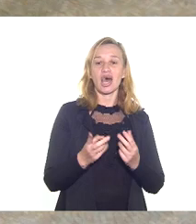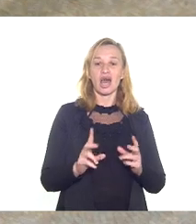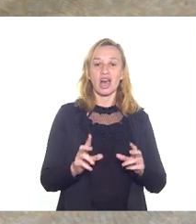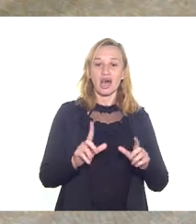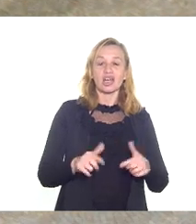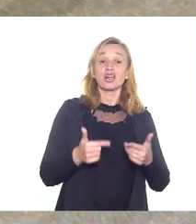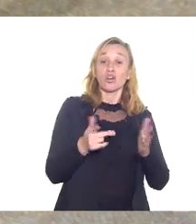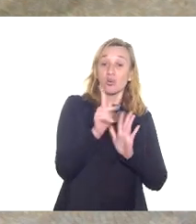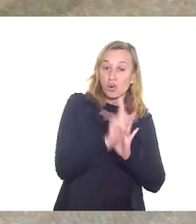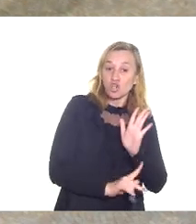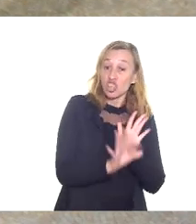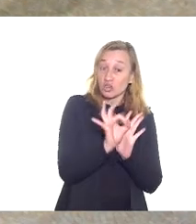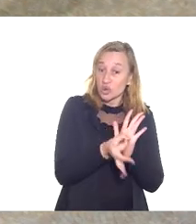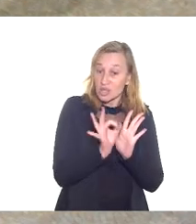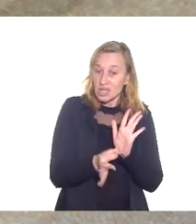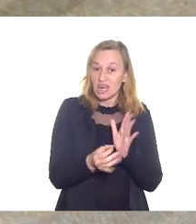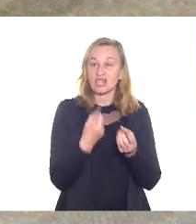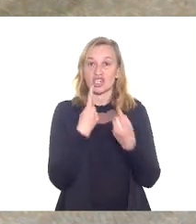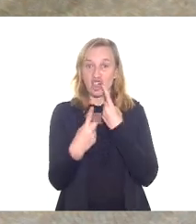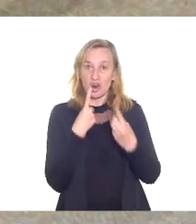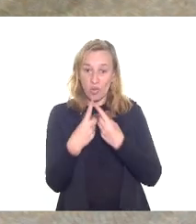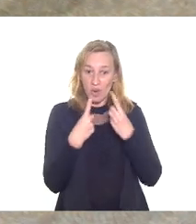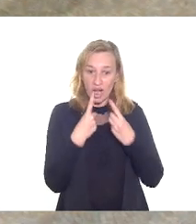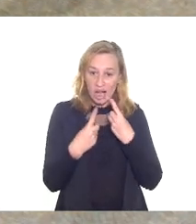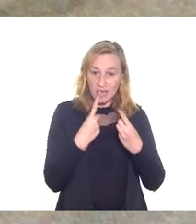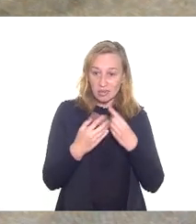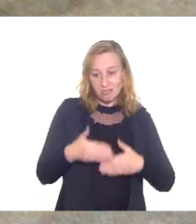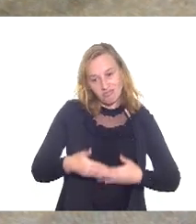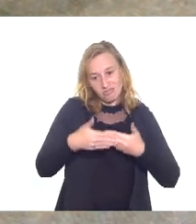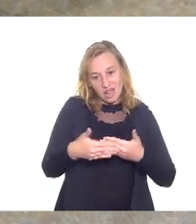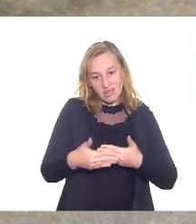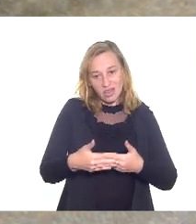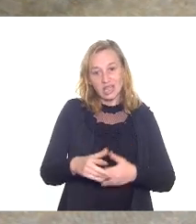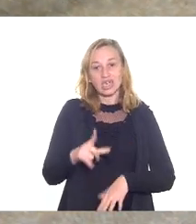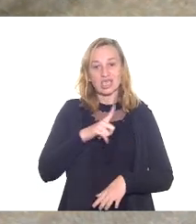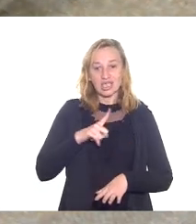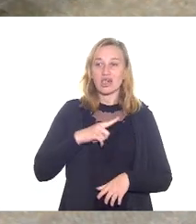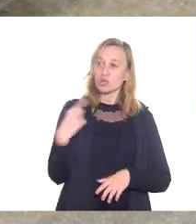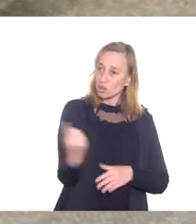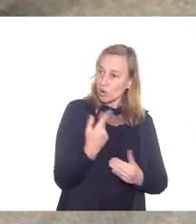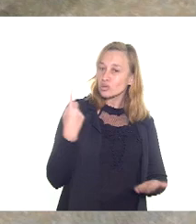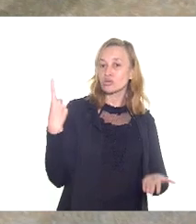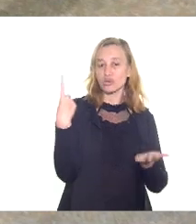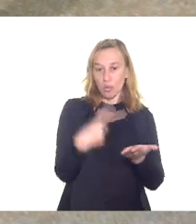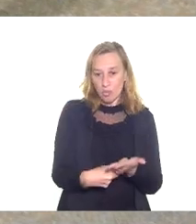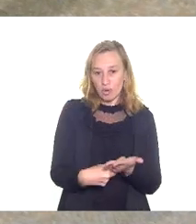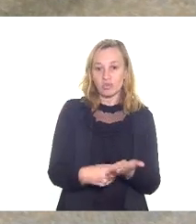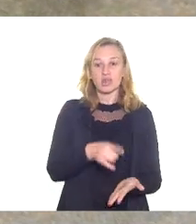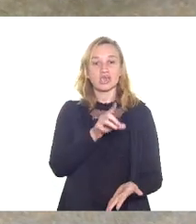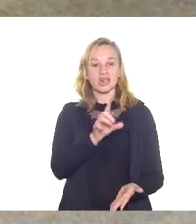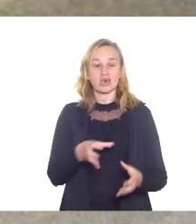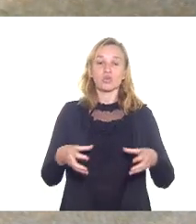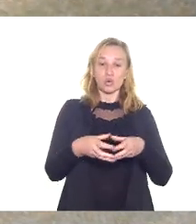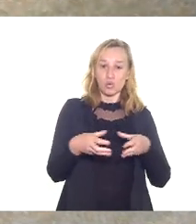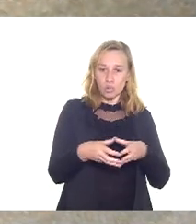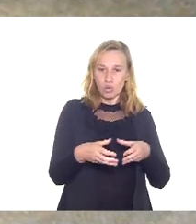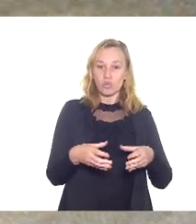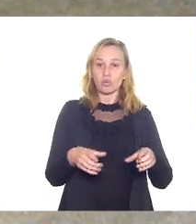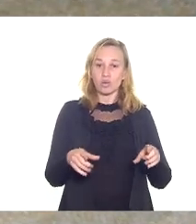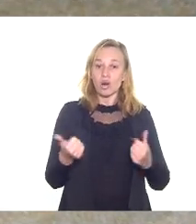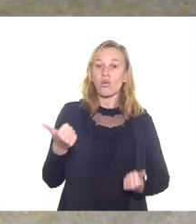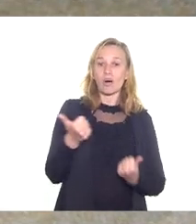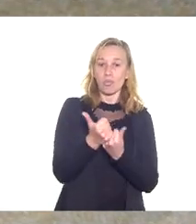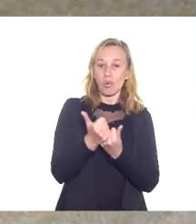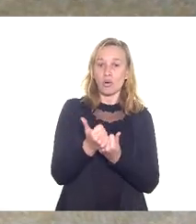lei específico, que será debatido e dialogado mais à frente, mas eles têm o nosso compromisso de que essa categoria também tenha